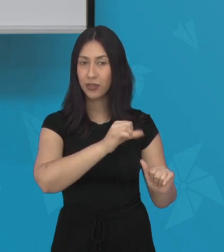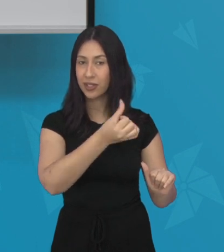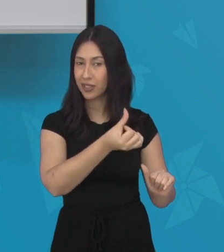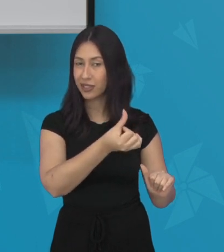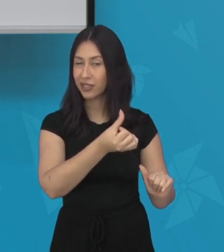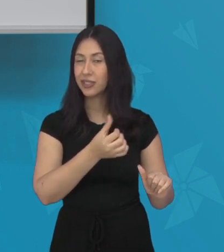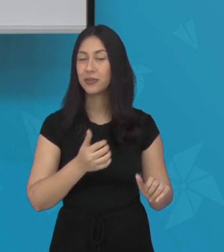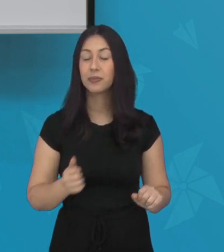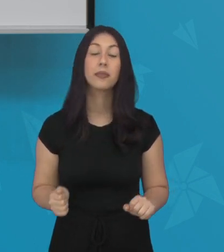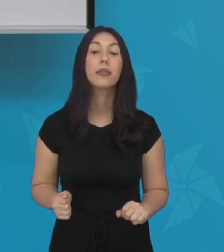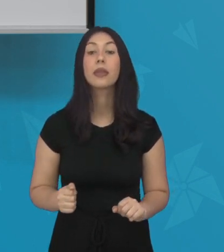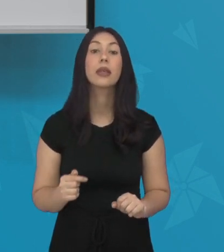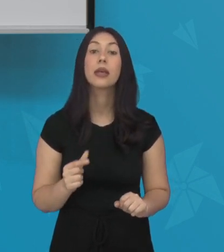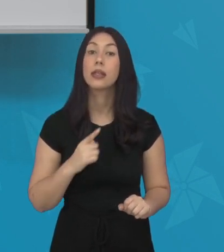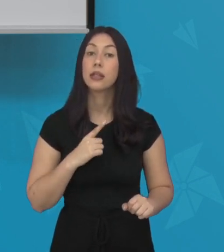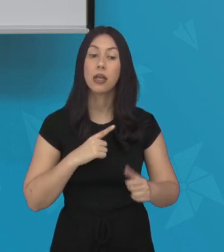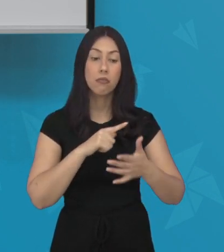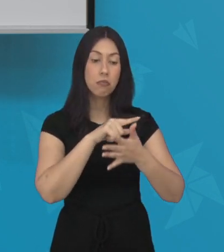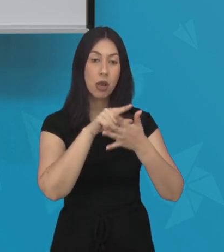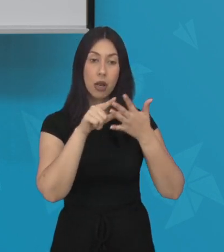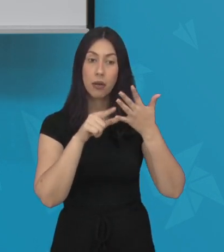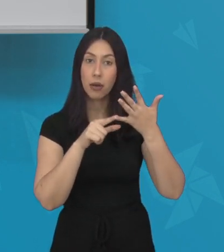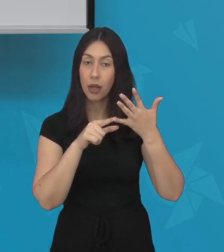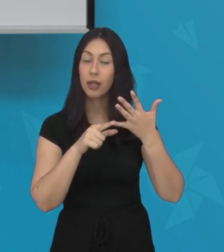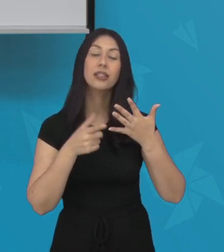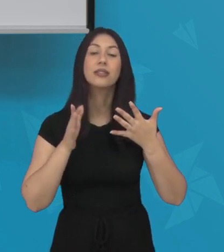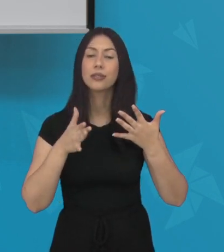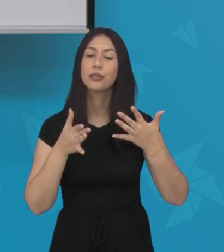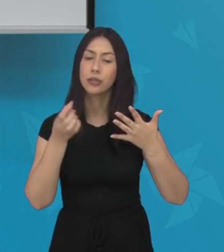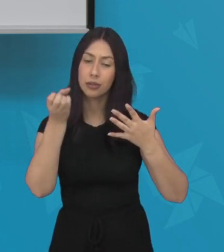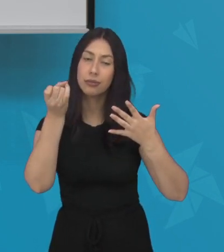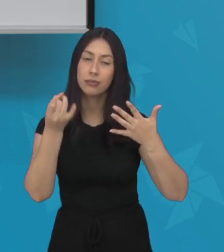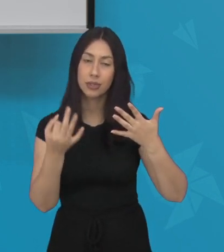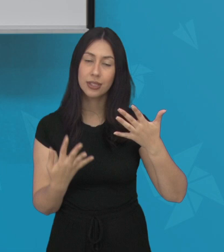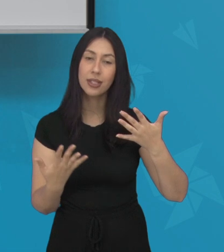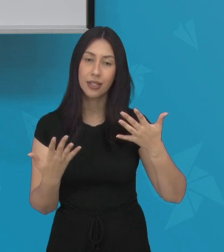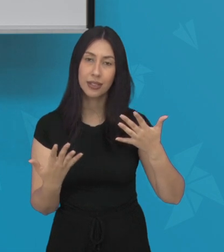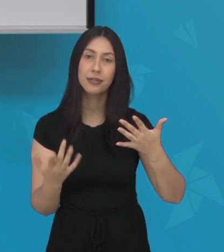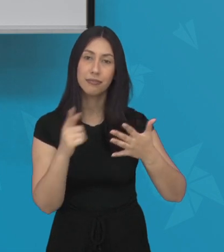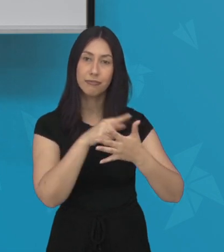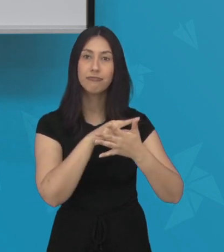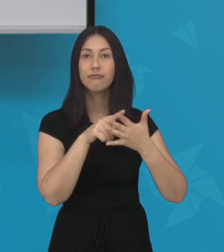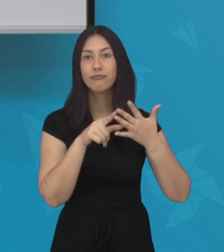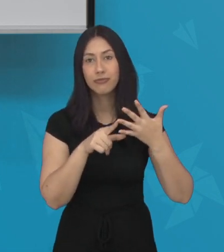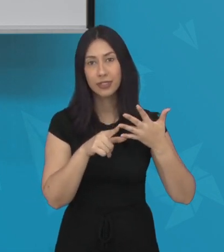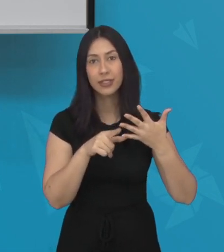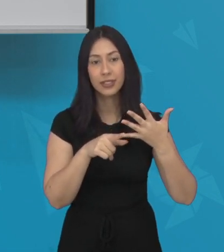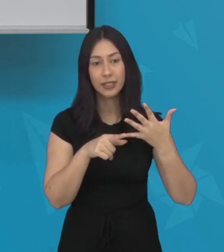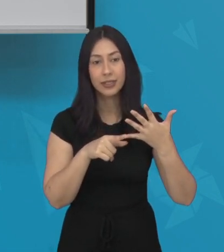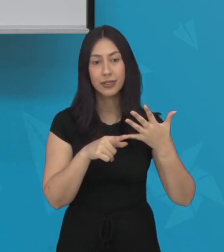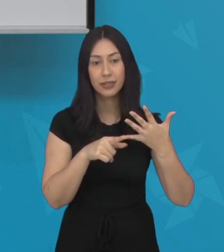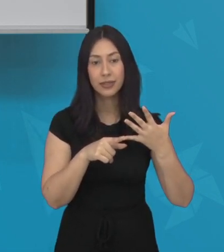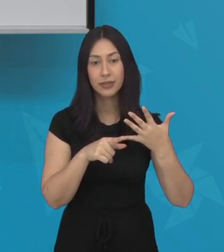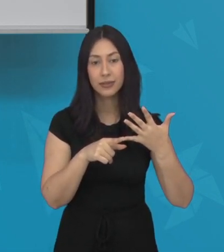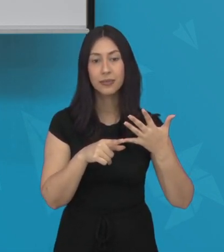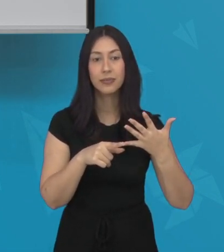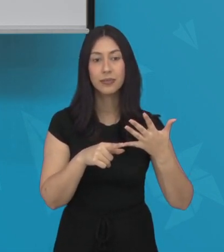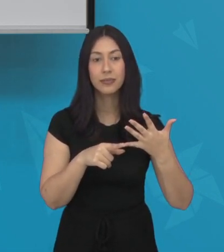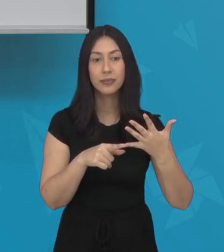bem? Vocês vão ter a alternativa lá, correta no exercício, como eu já tinha falado, nas alternativas que ele dava pra gente.